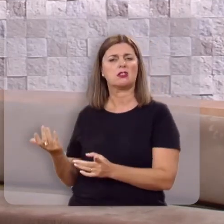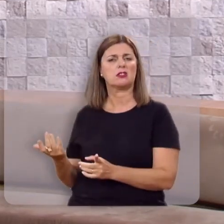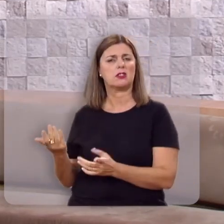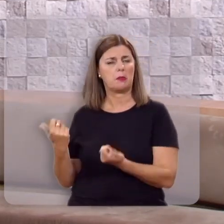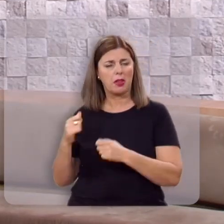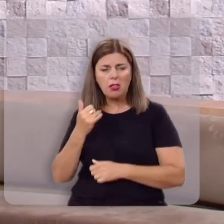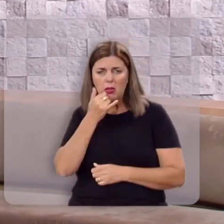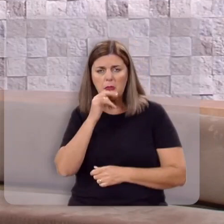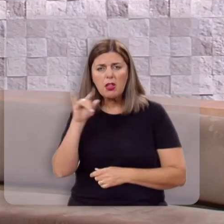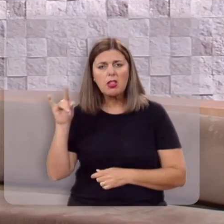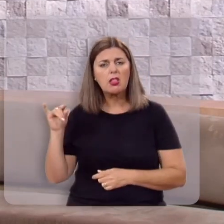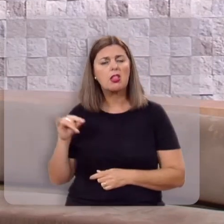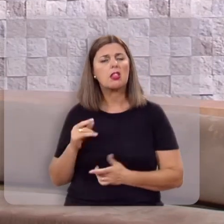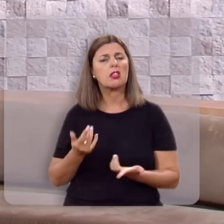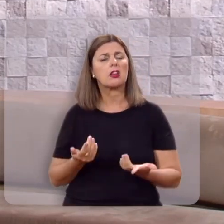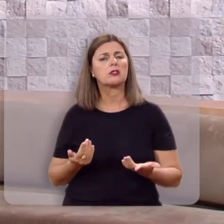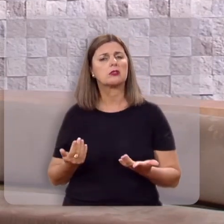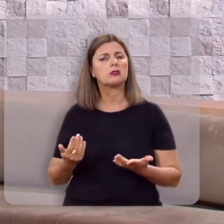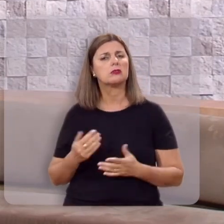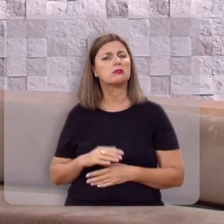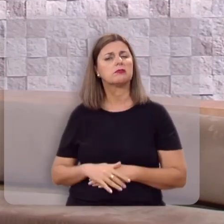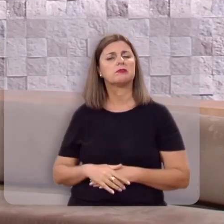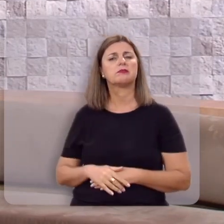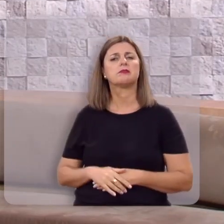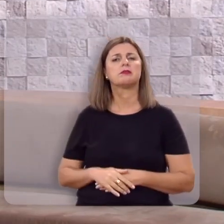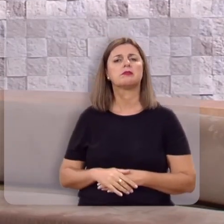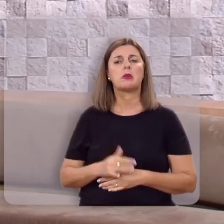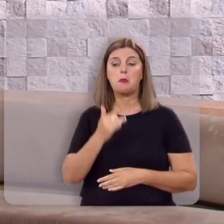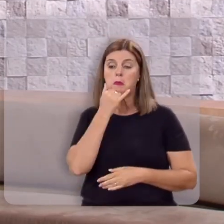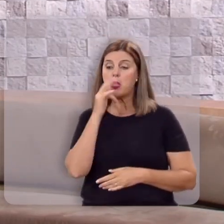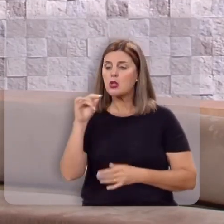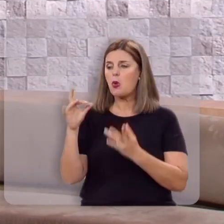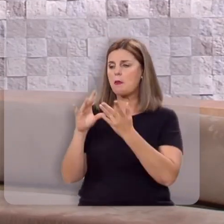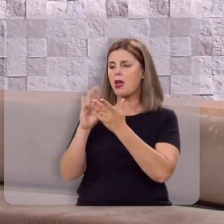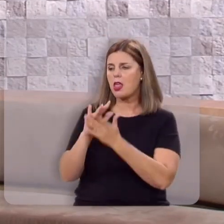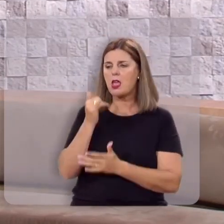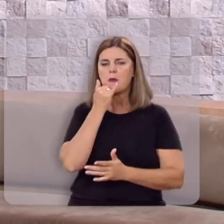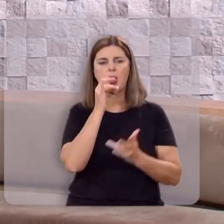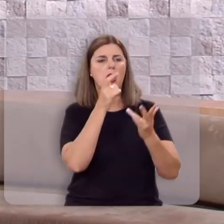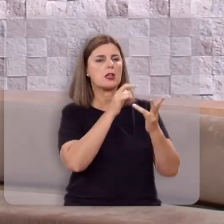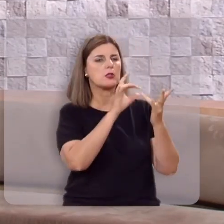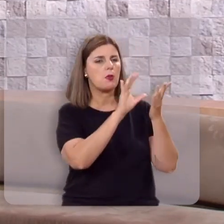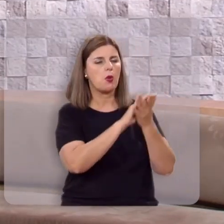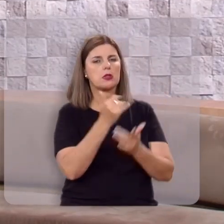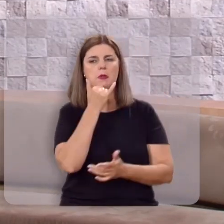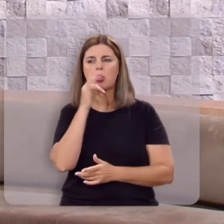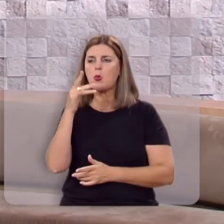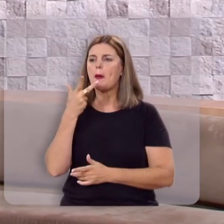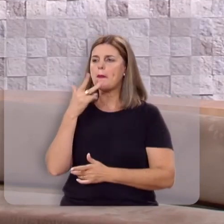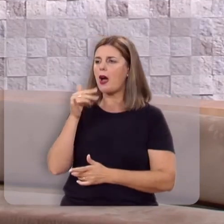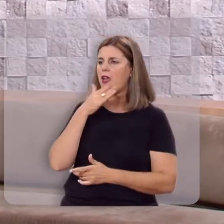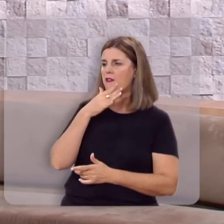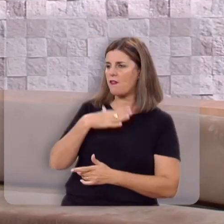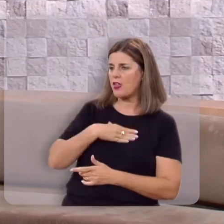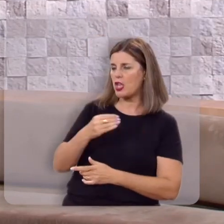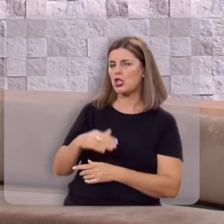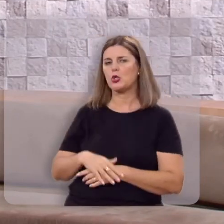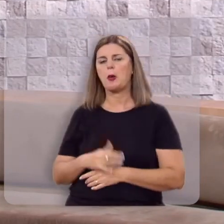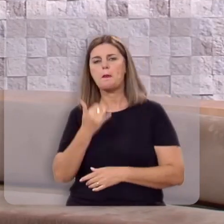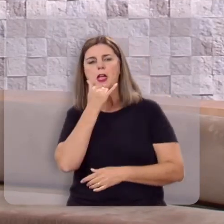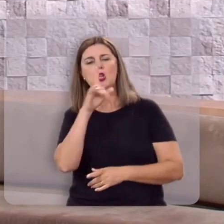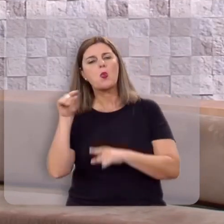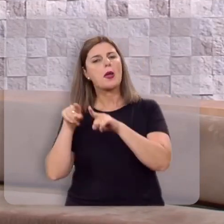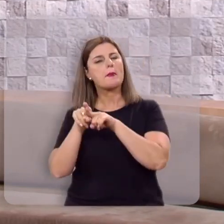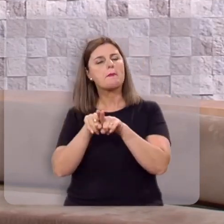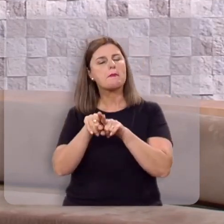violência. Está na hora de perdoar, zerar a conta. Perdoar seu marido, perdoar sua esposa, perdoar seus pais, perdoar seus